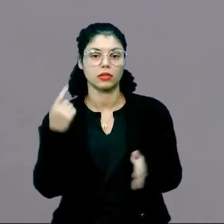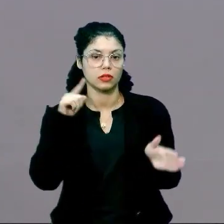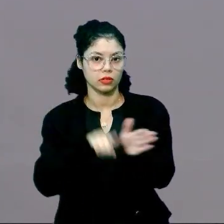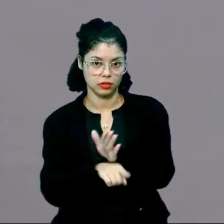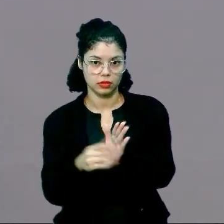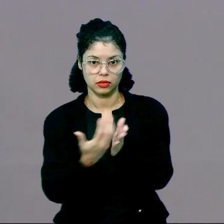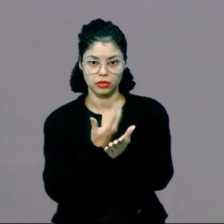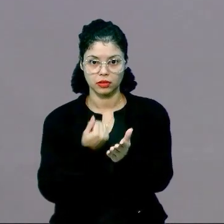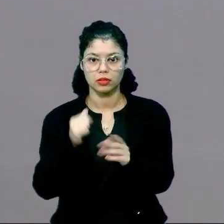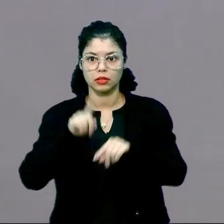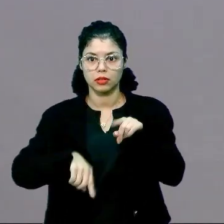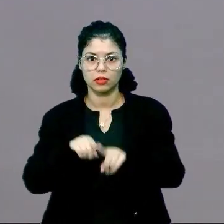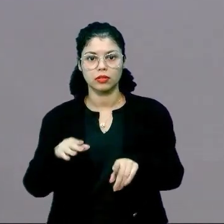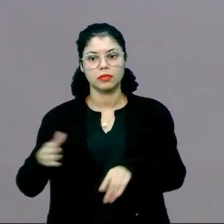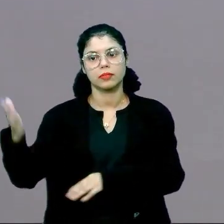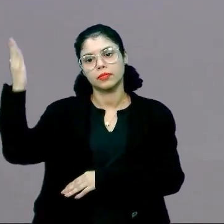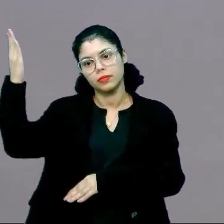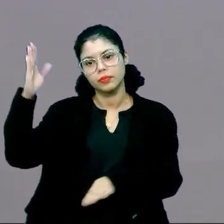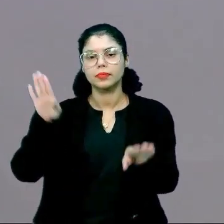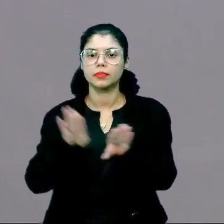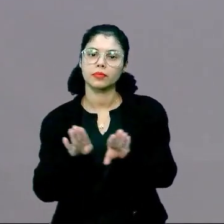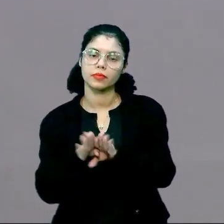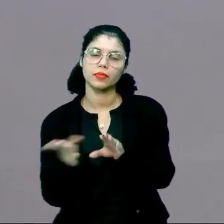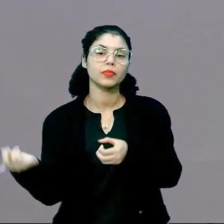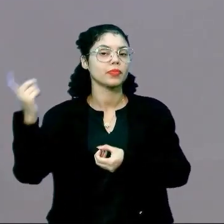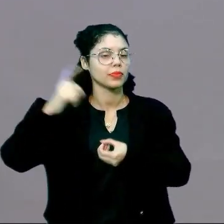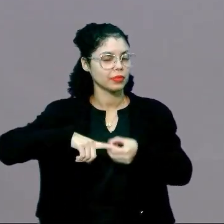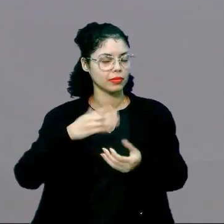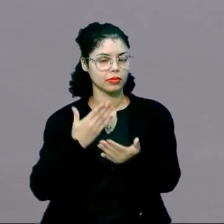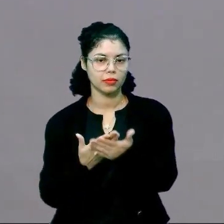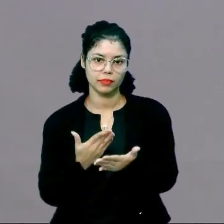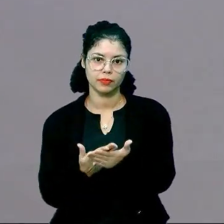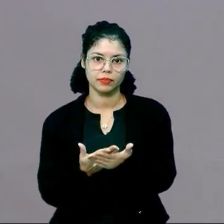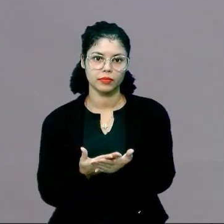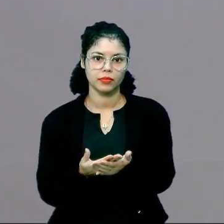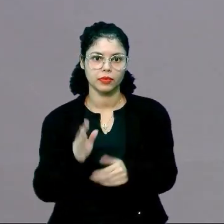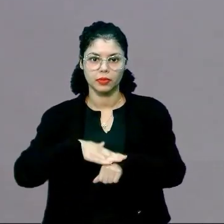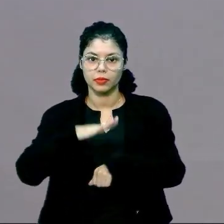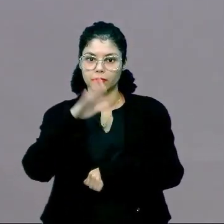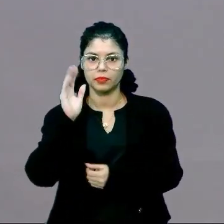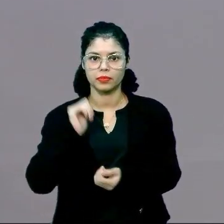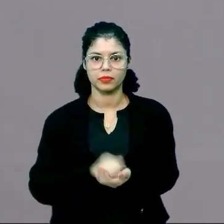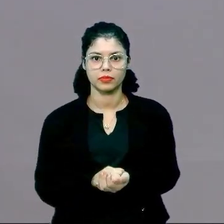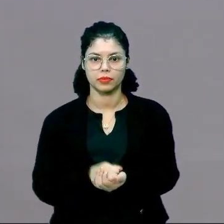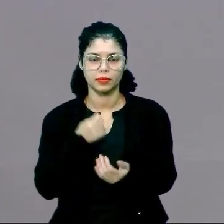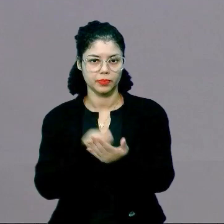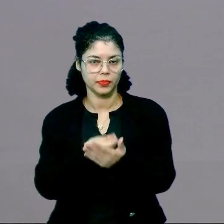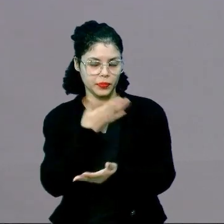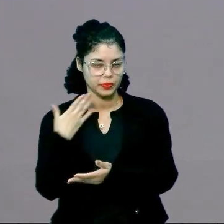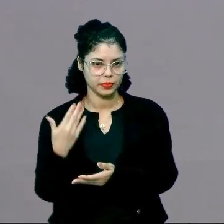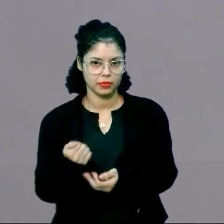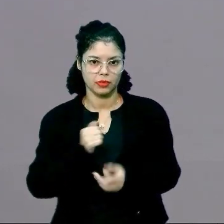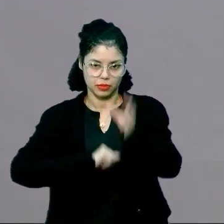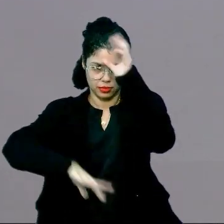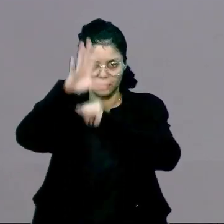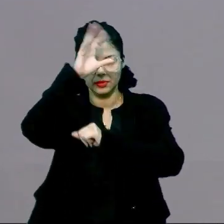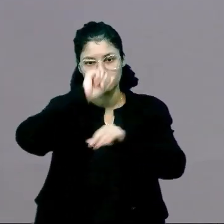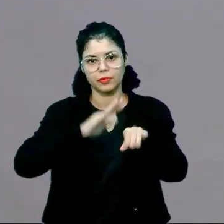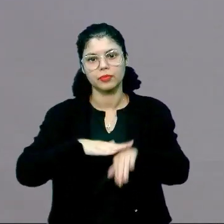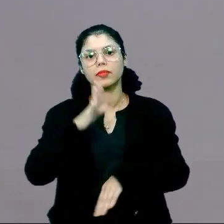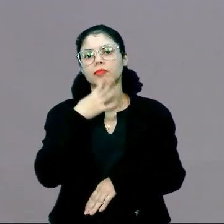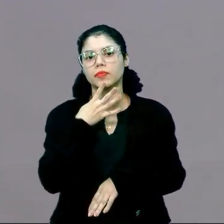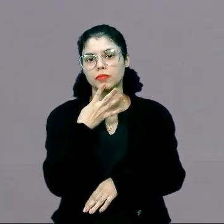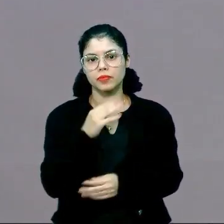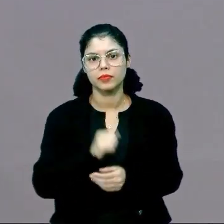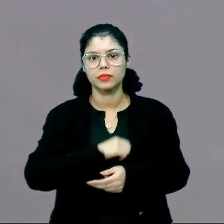questões tiradas do nosso material didático, mas para retomar as aulas para uma maior solidificação daquilo que a gente precisa